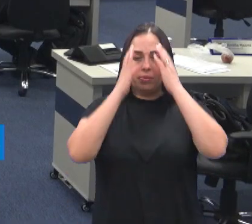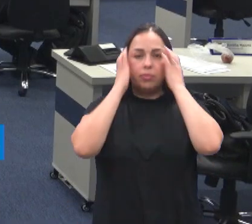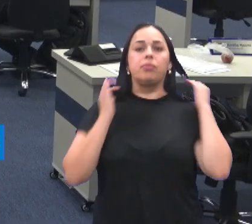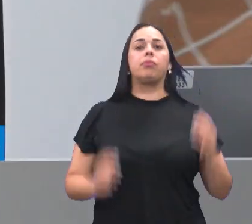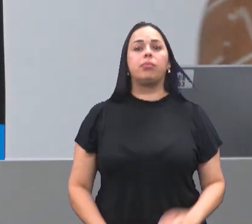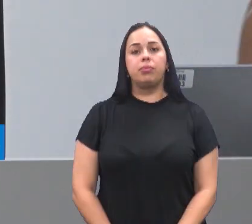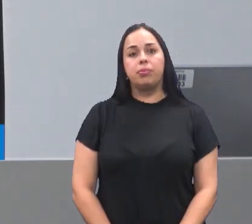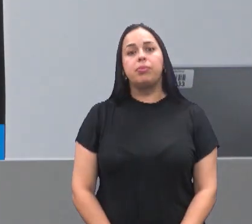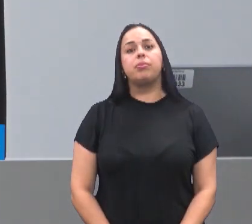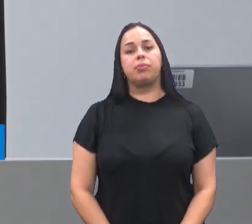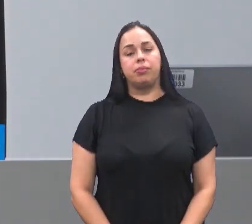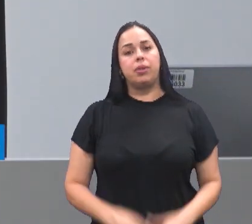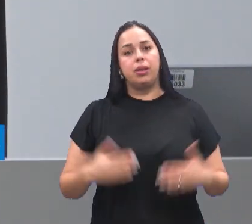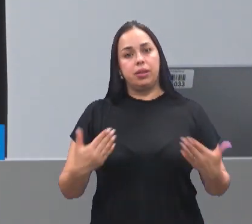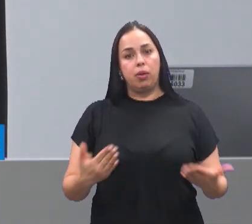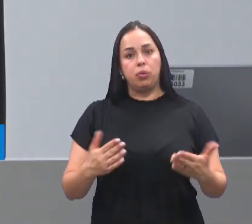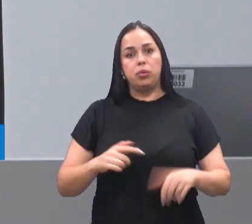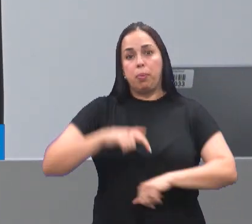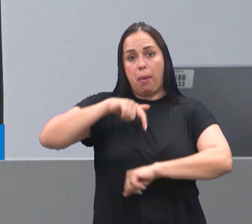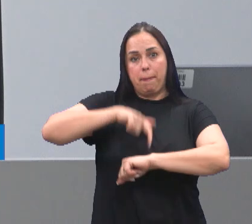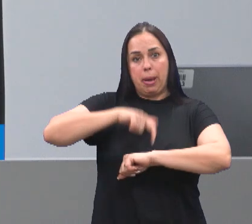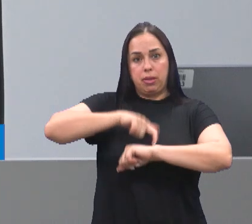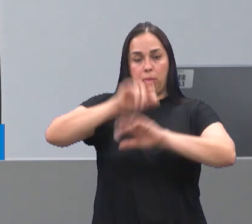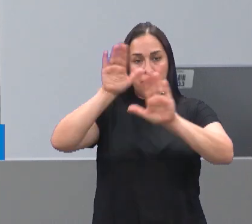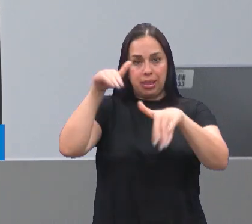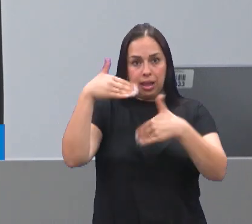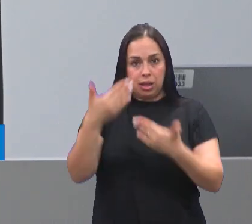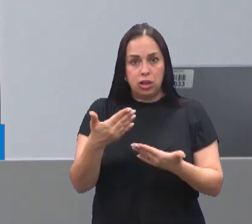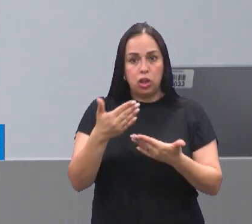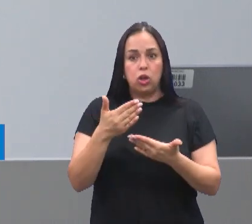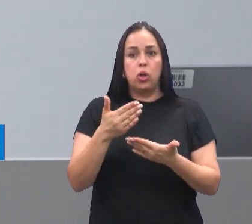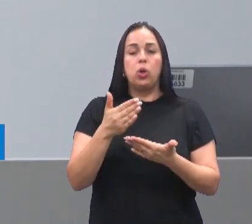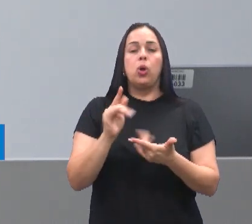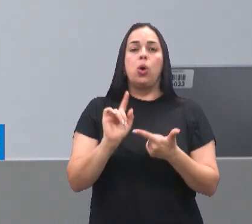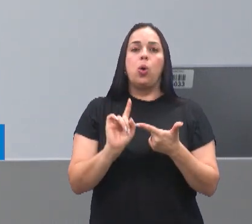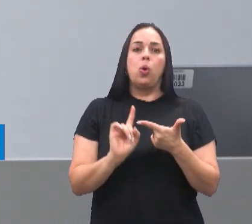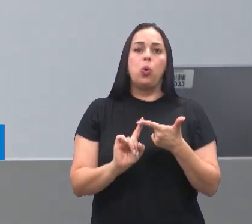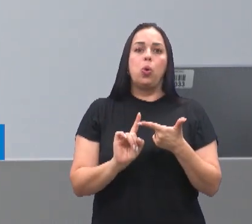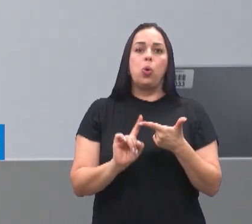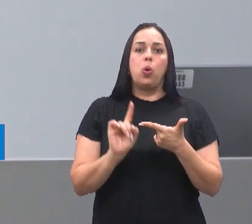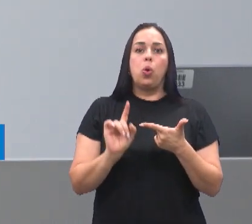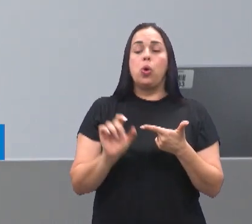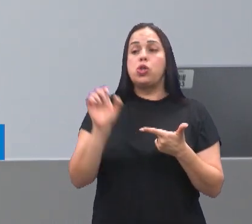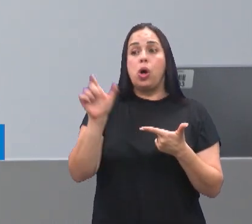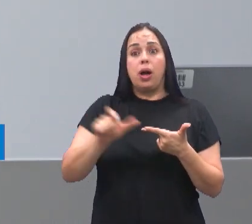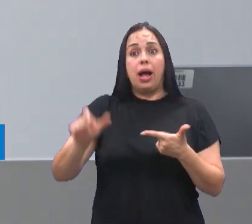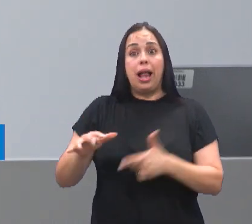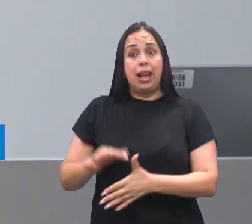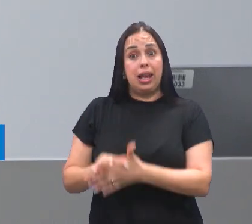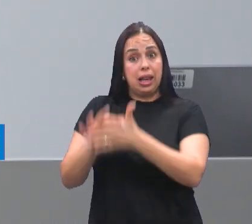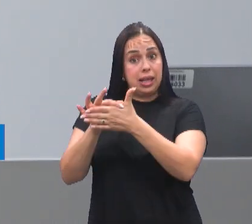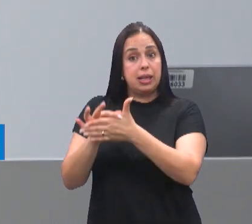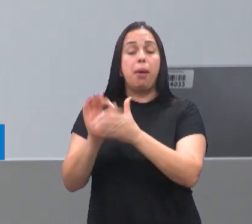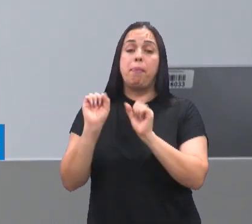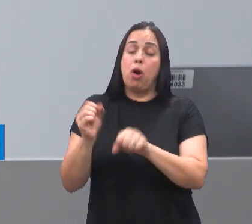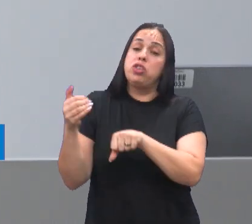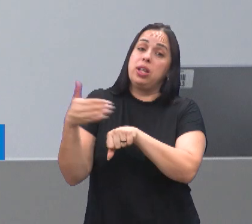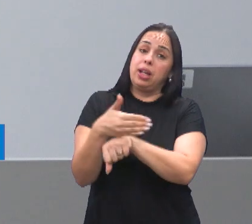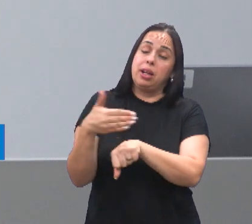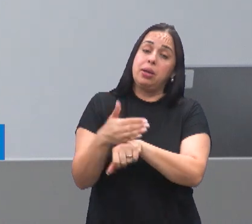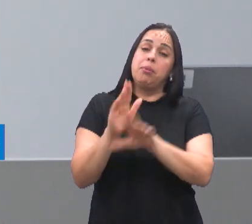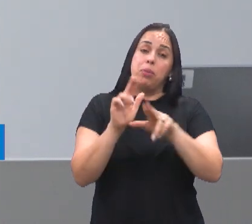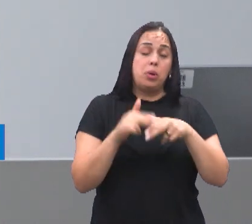quando tem homenagem, vereadora, e quando tem só autoridades. Então, infelizmente, o pedido da senhora está